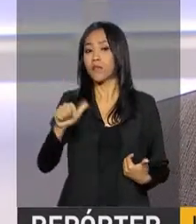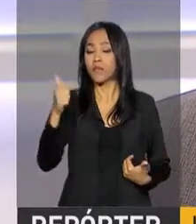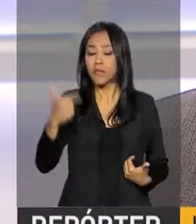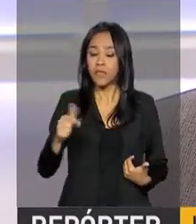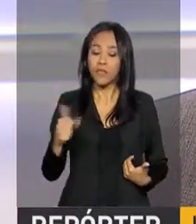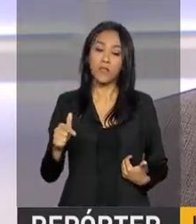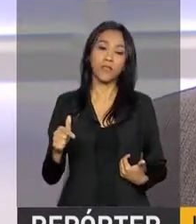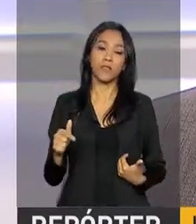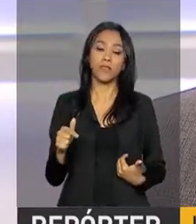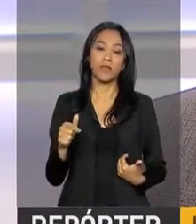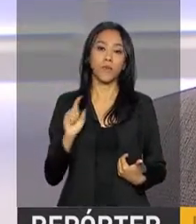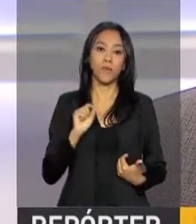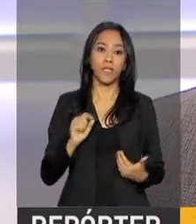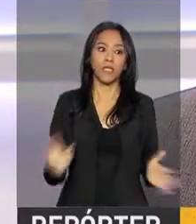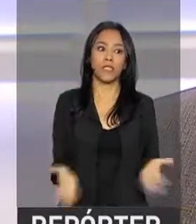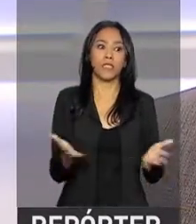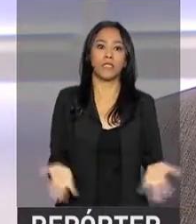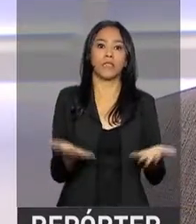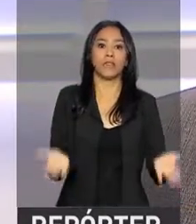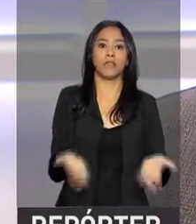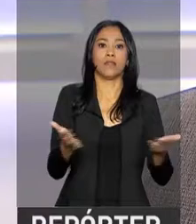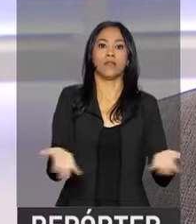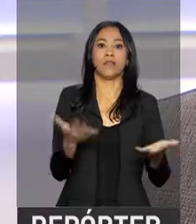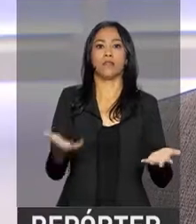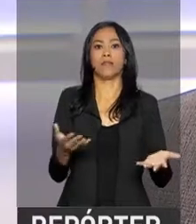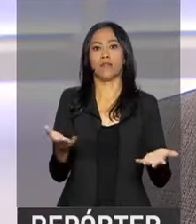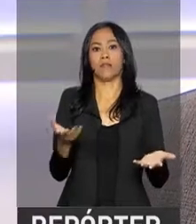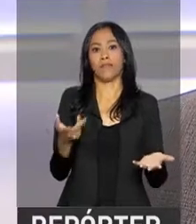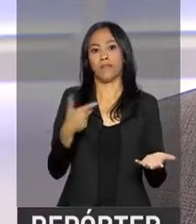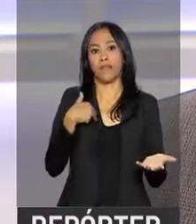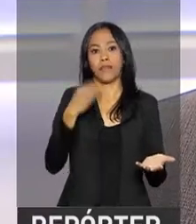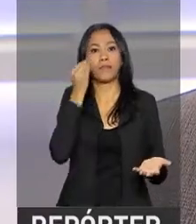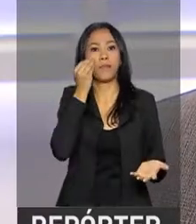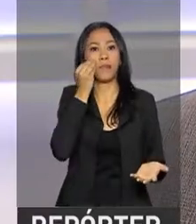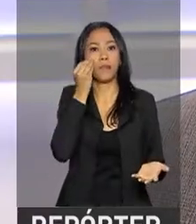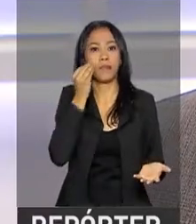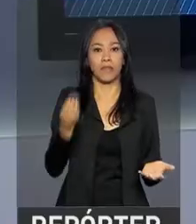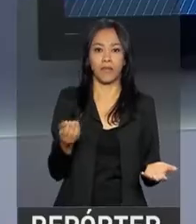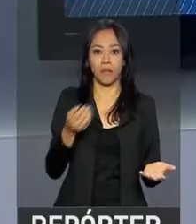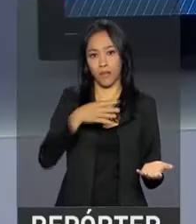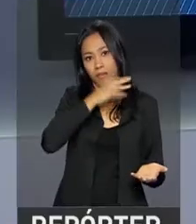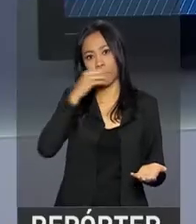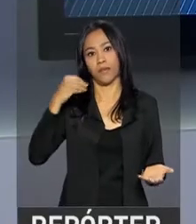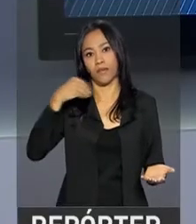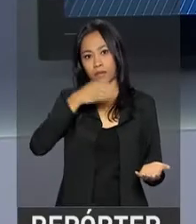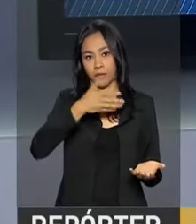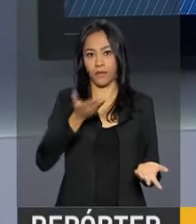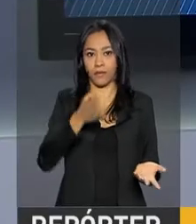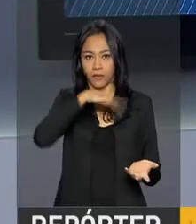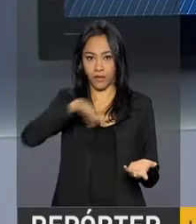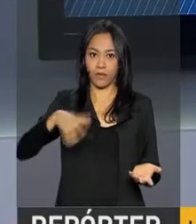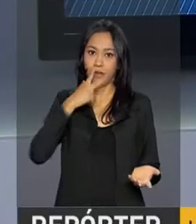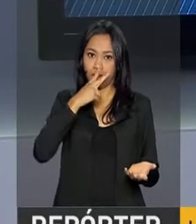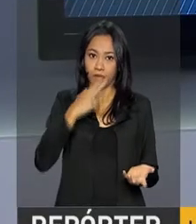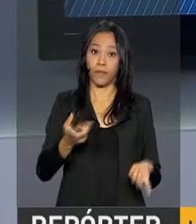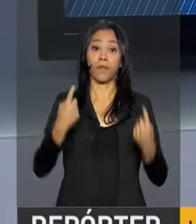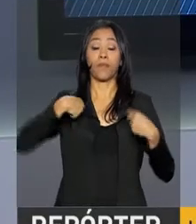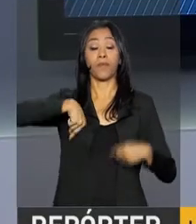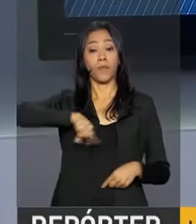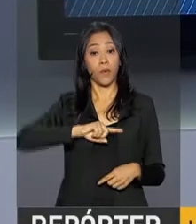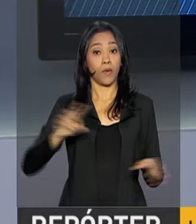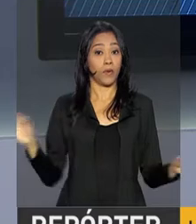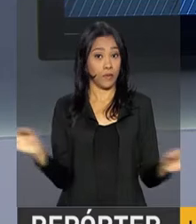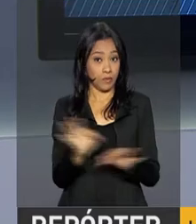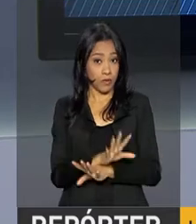nenhum estímulo a essa experimentação precoce do fingal por criança e adolescente nós ficamos por aqui você pode